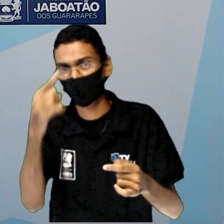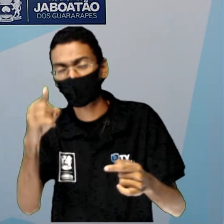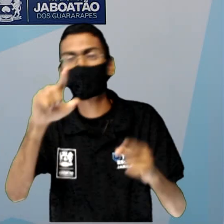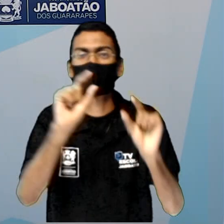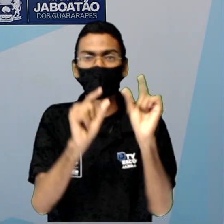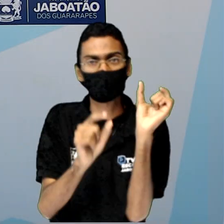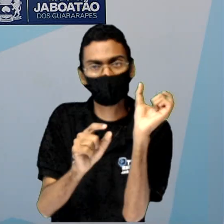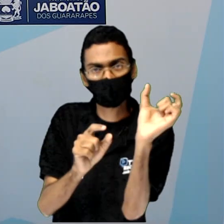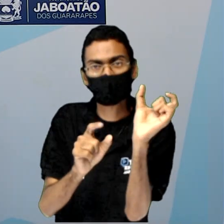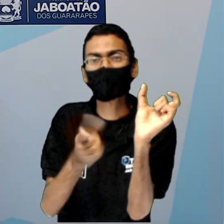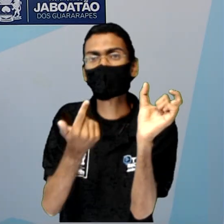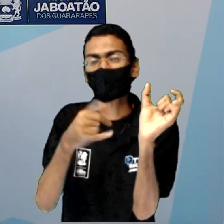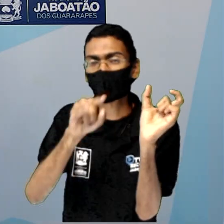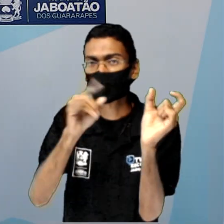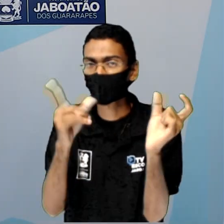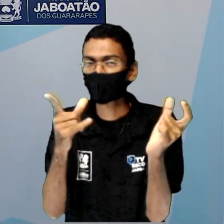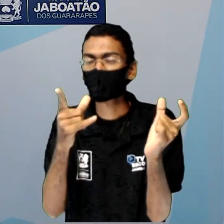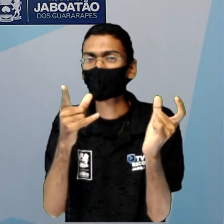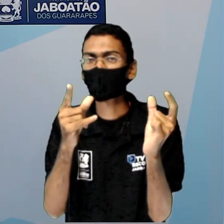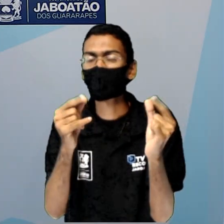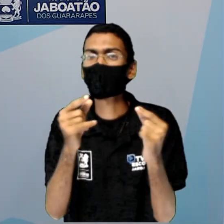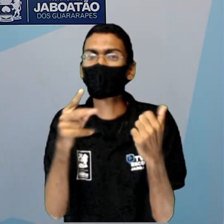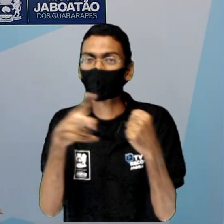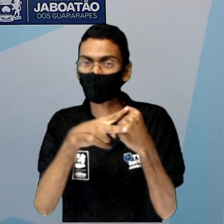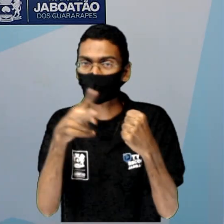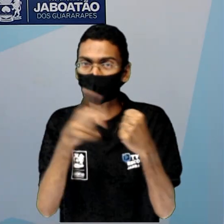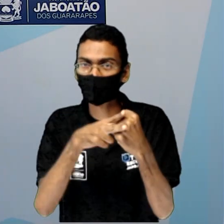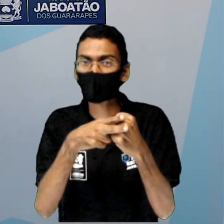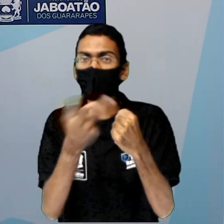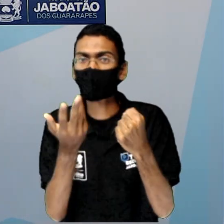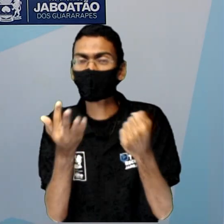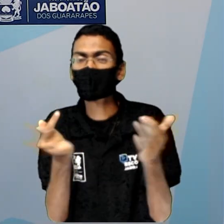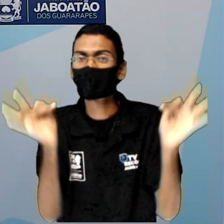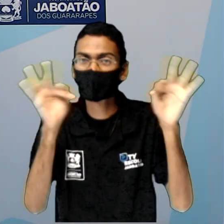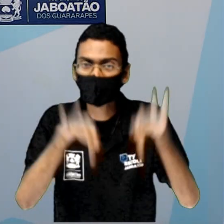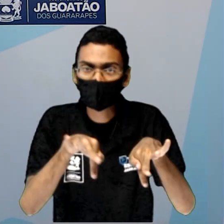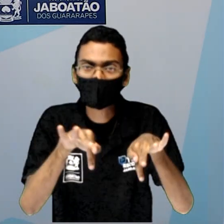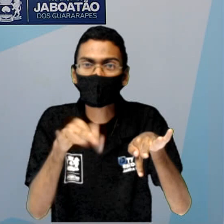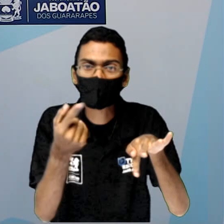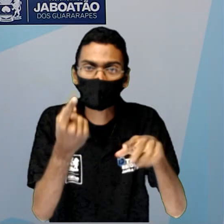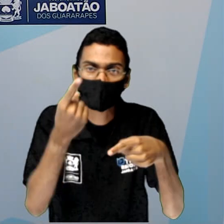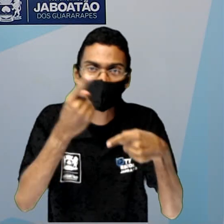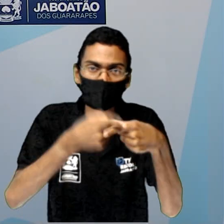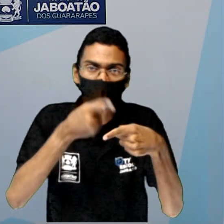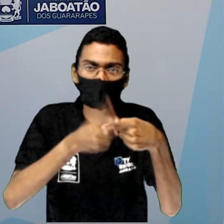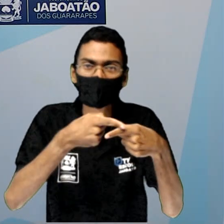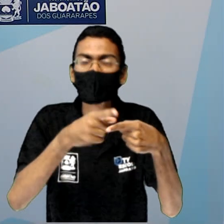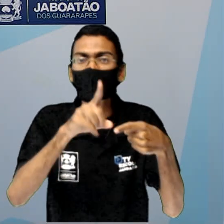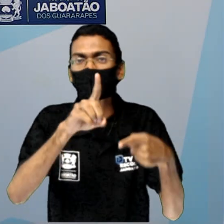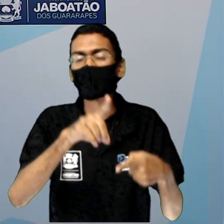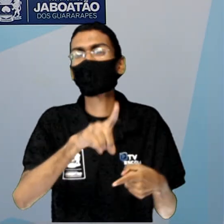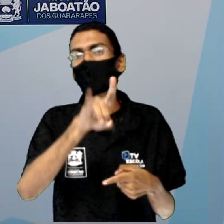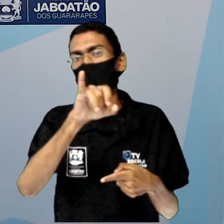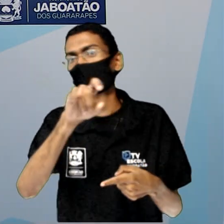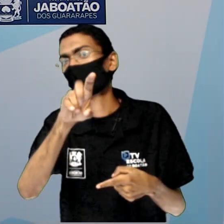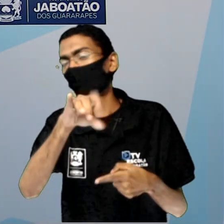na forma do infinitivo. Por quê? Porque o did já indica que a frase